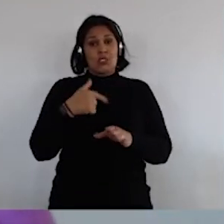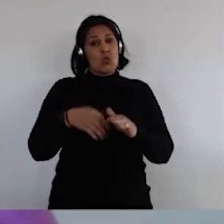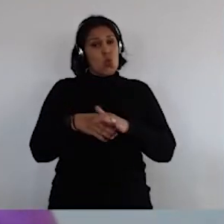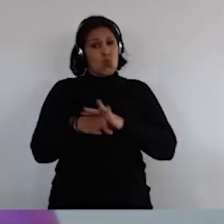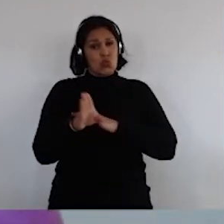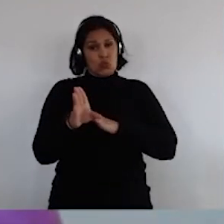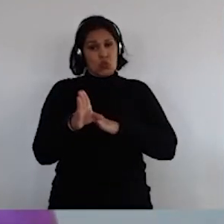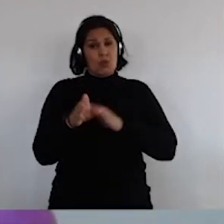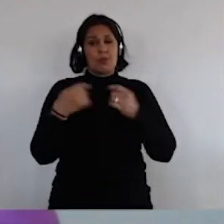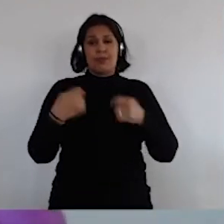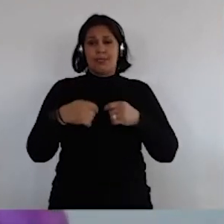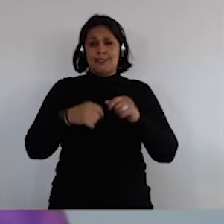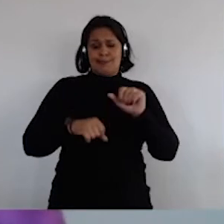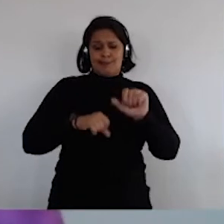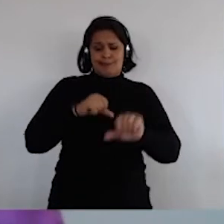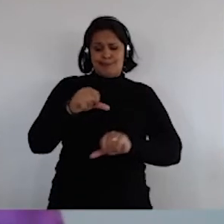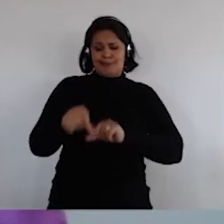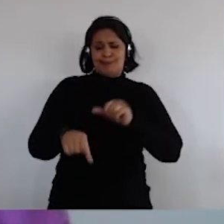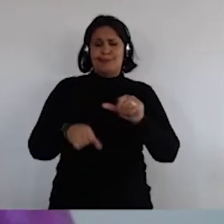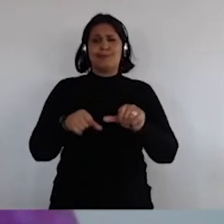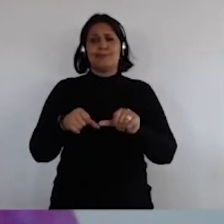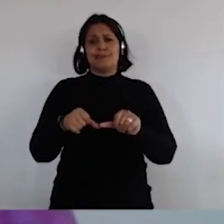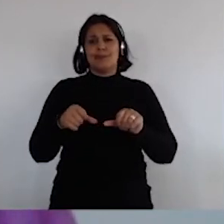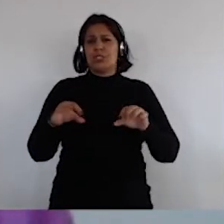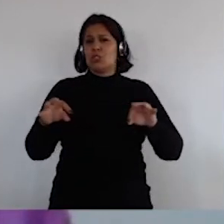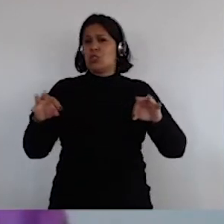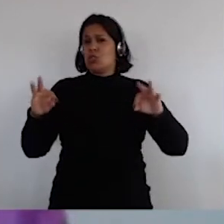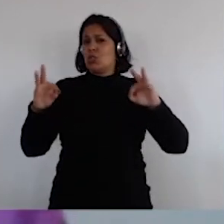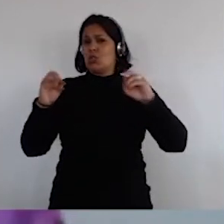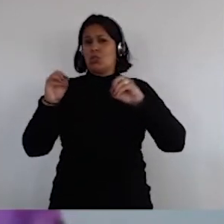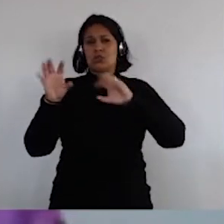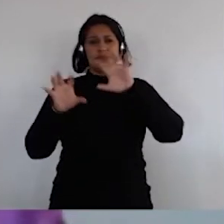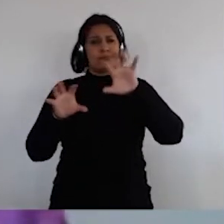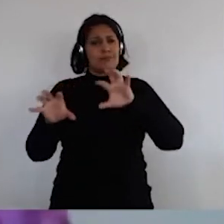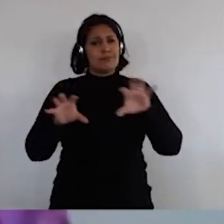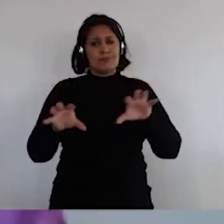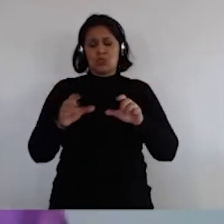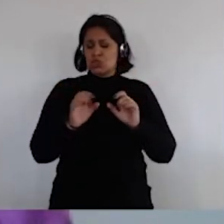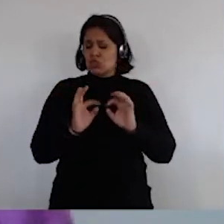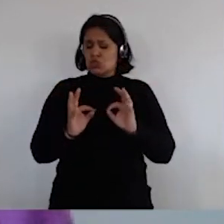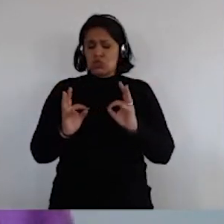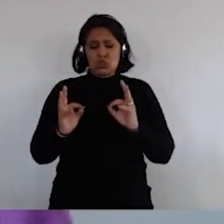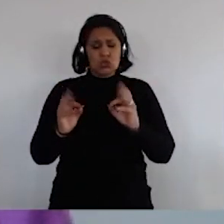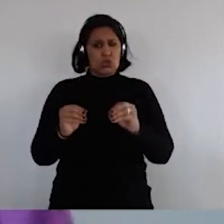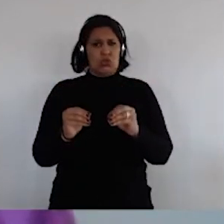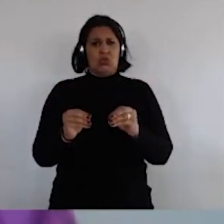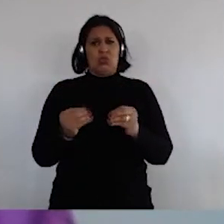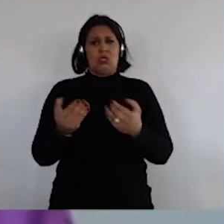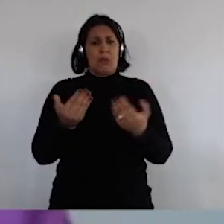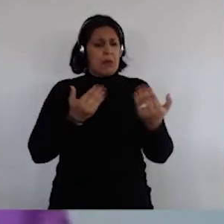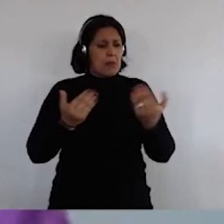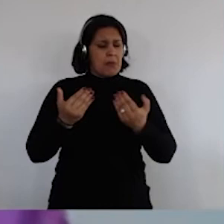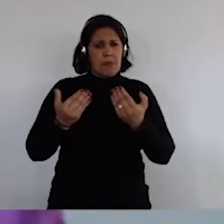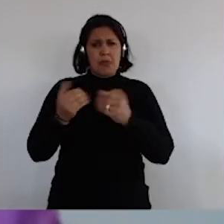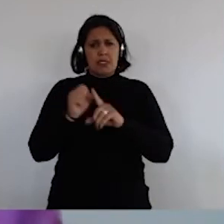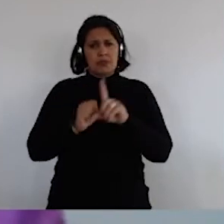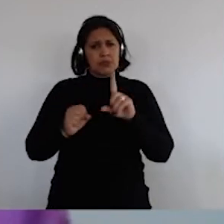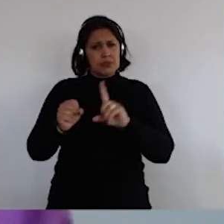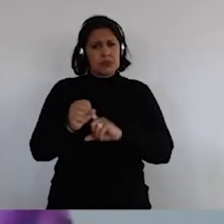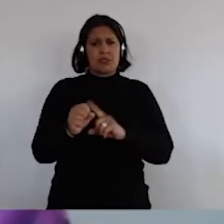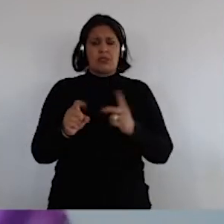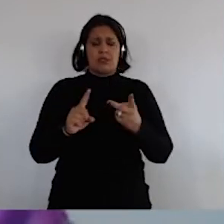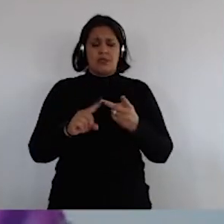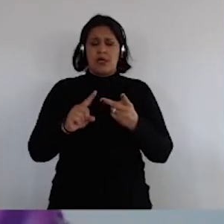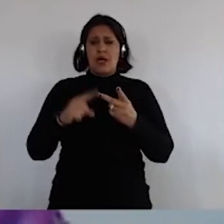normal existirá em todas as relações na sociedade, na relação advogado, advocacia e